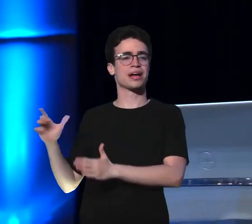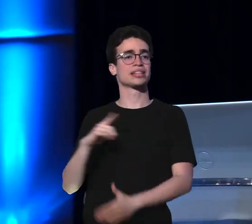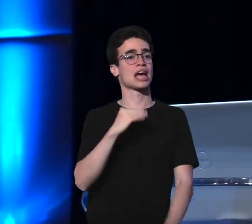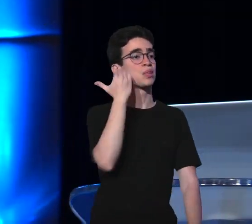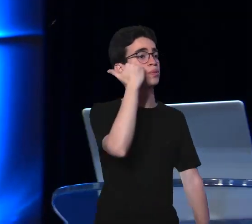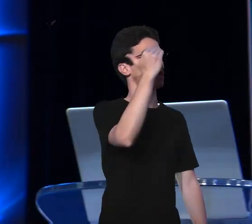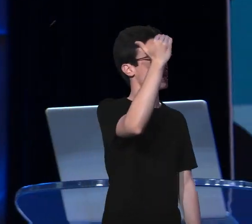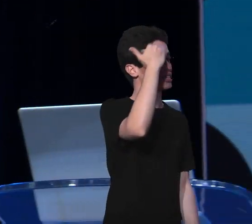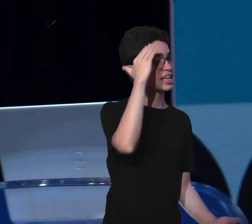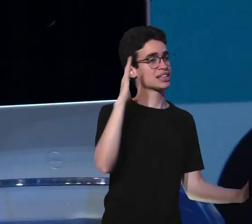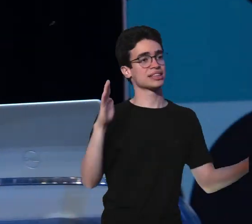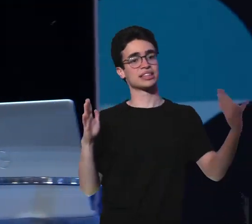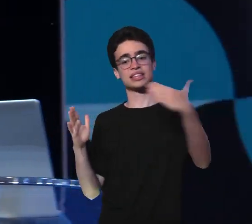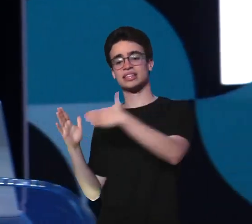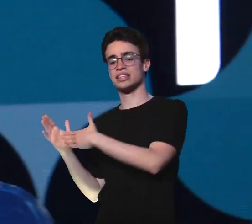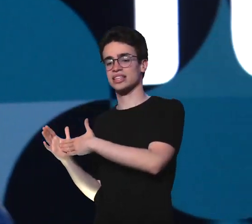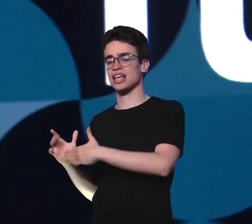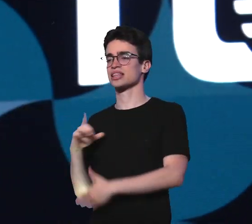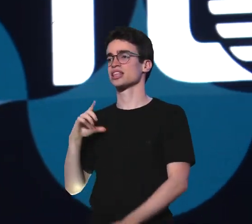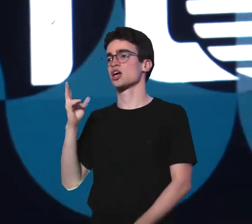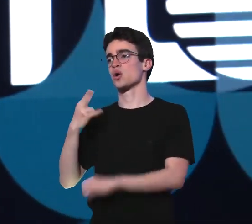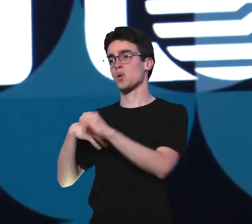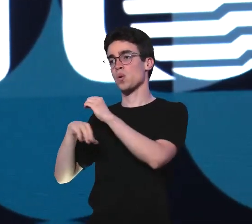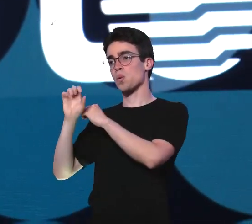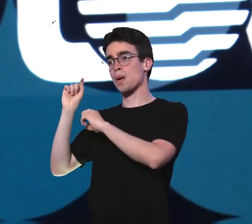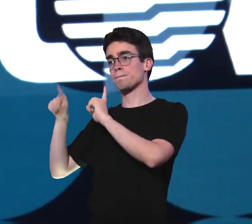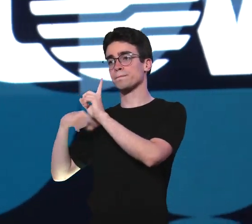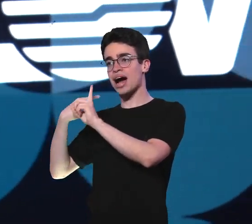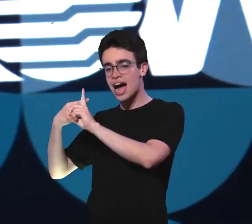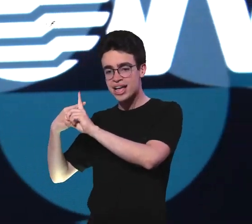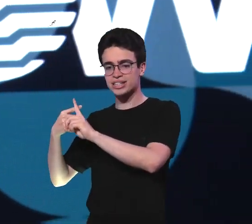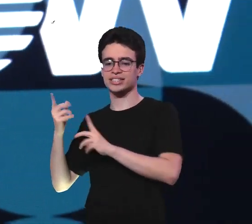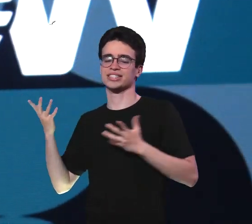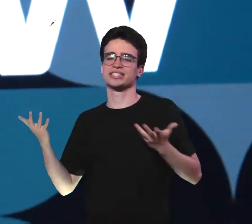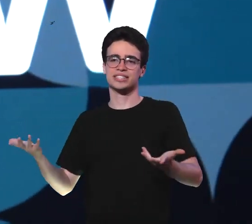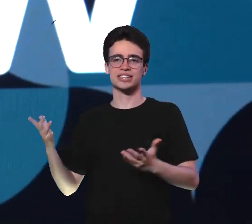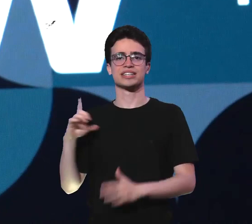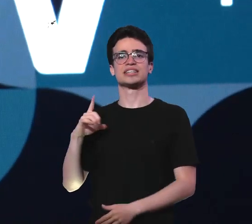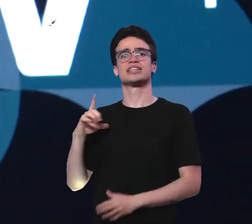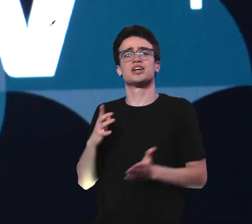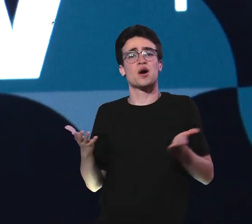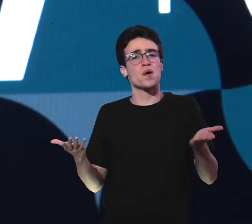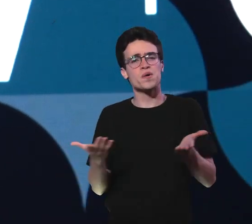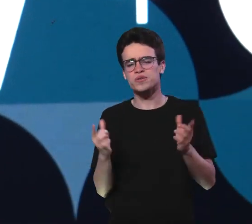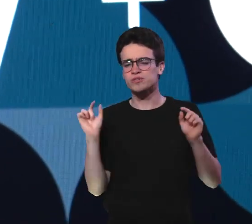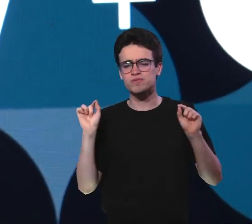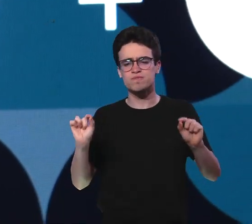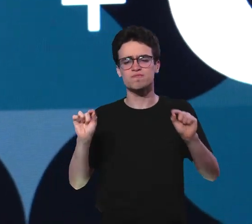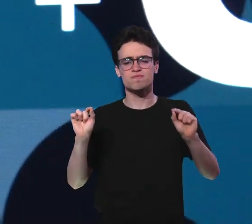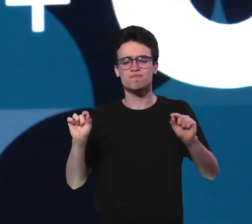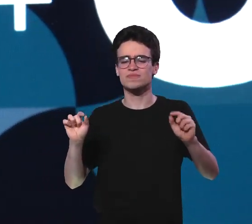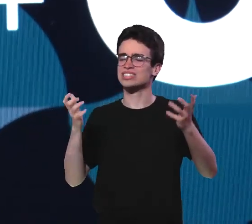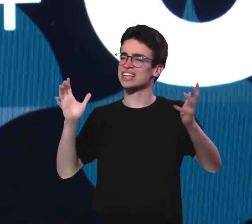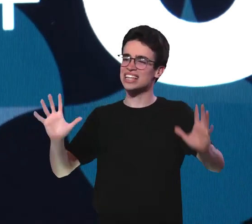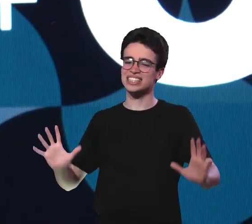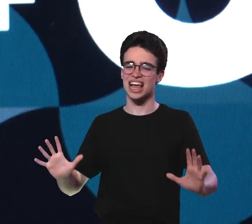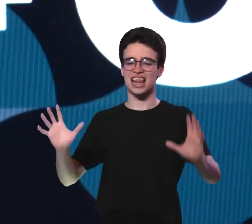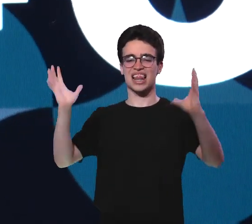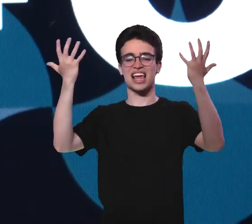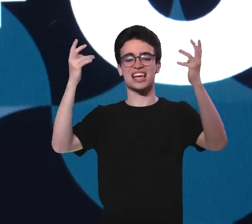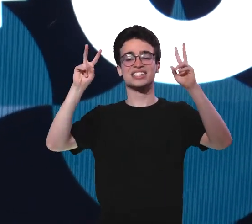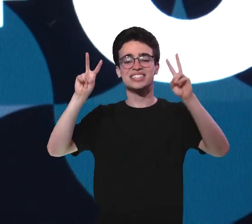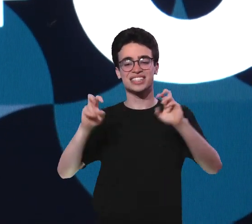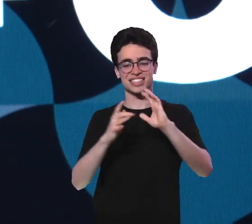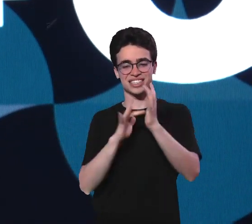termina lá no One Mais. E hoje a gente veio aqui celebrar o que Deus tem feito no nosso